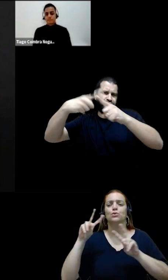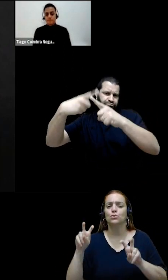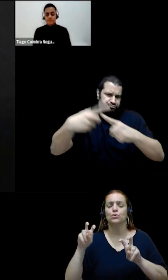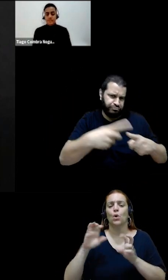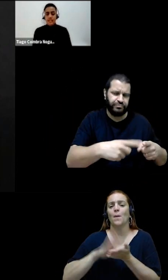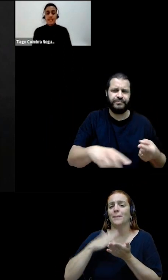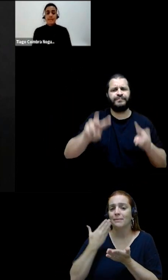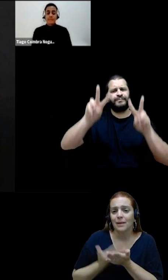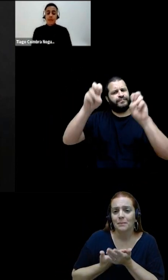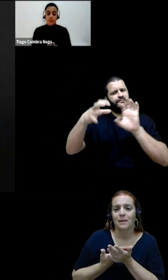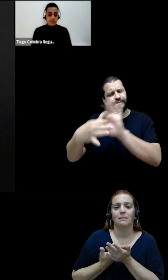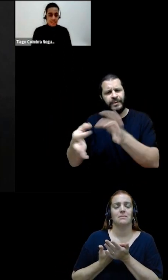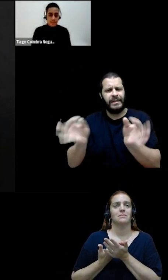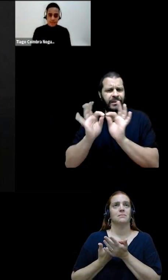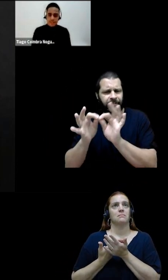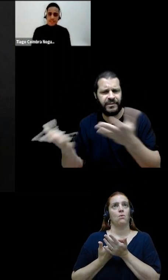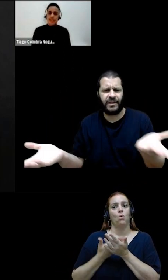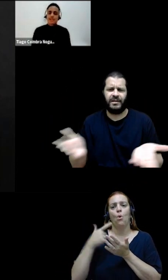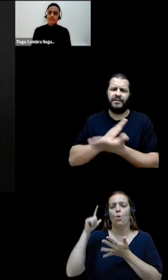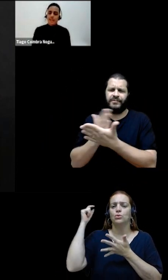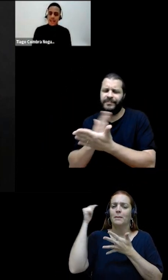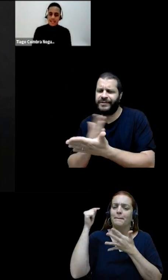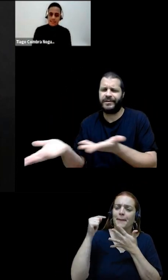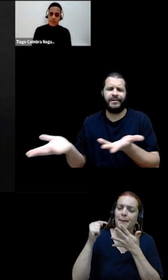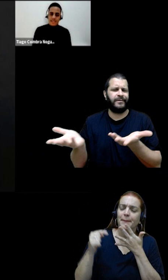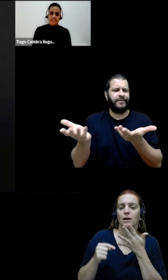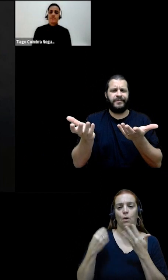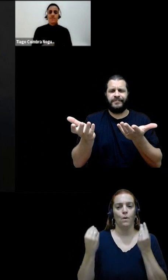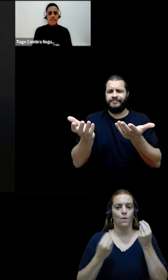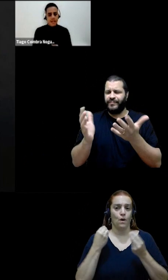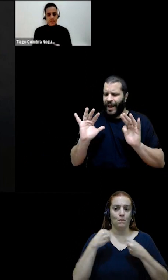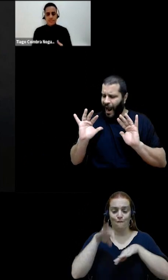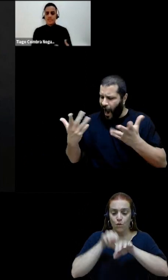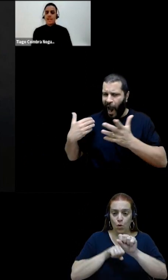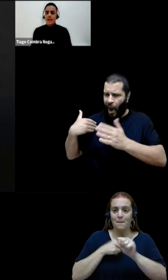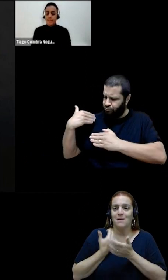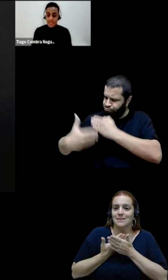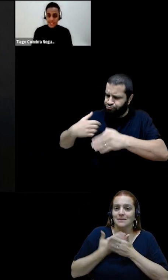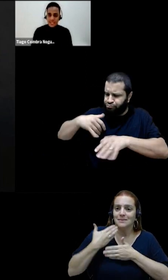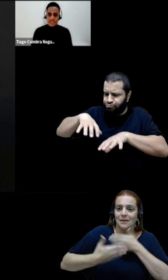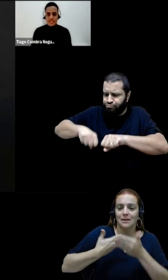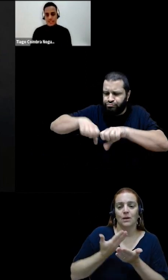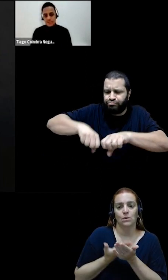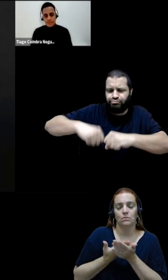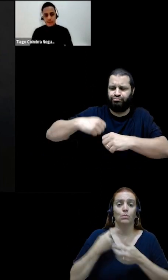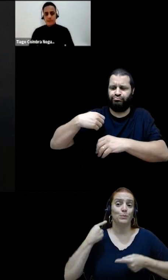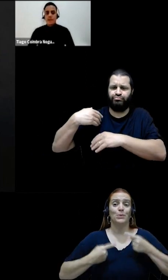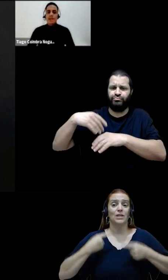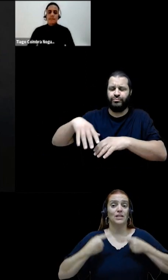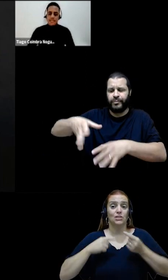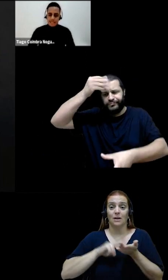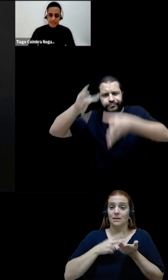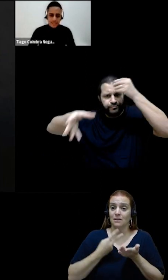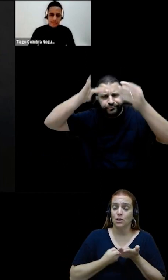interpretação, outros aspectos relacionados à formação de intérpretes, a políticas de tradução